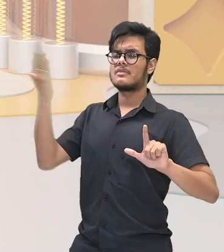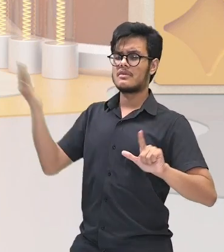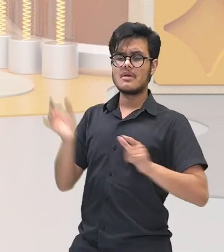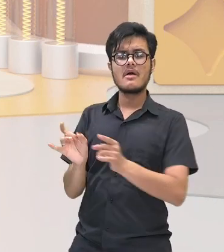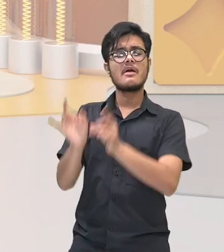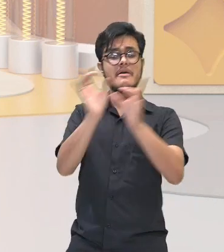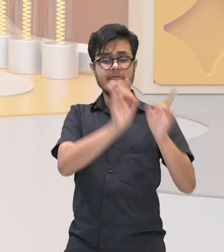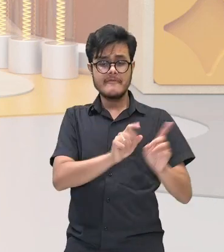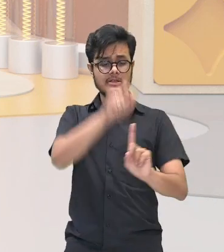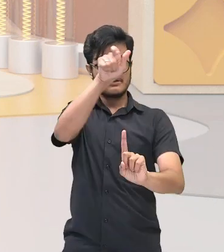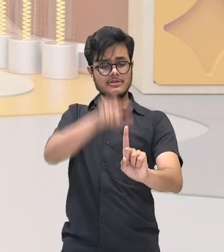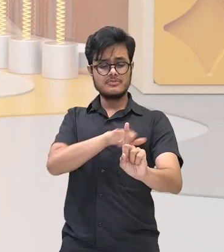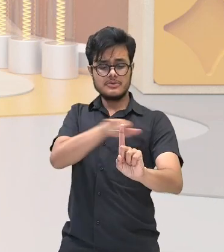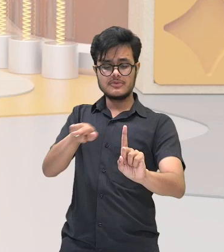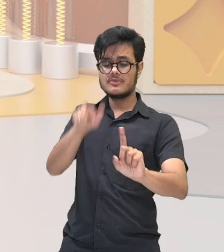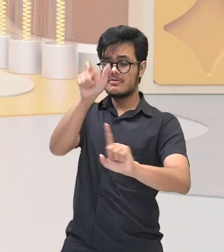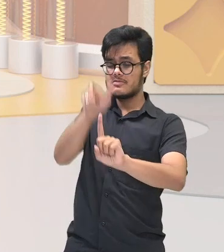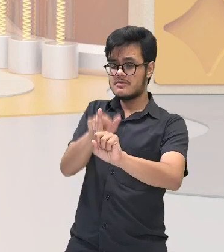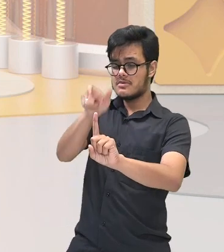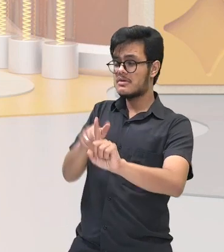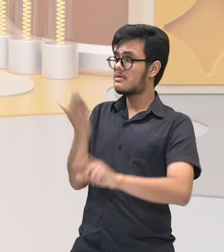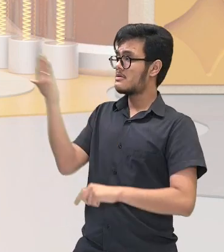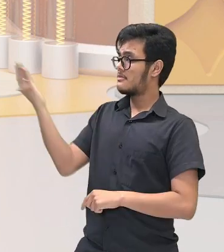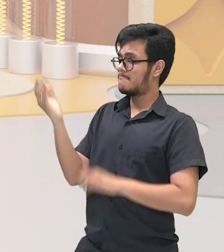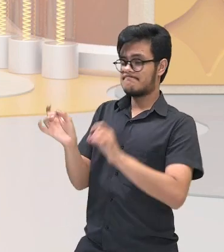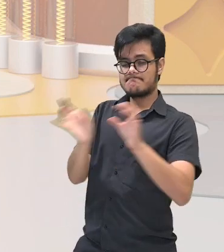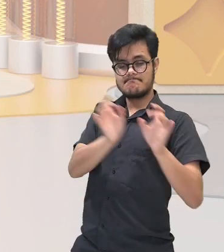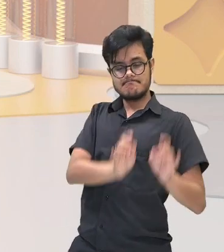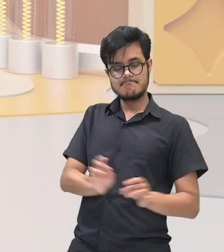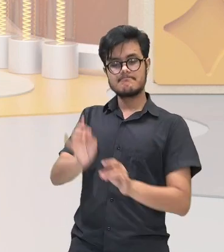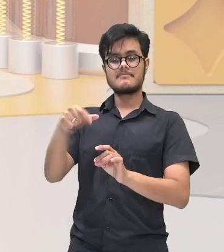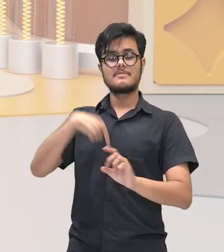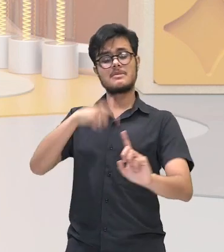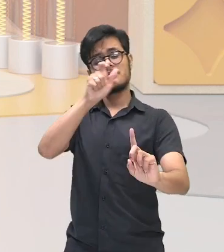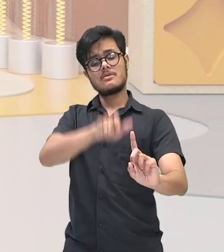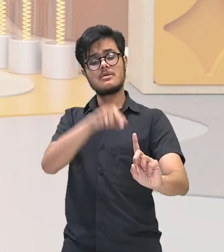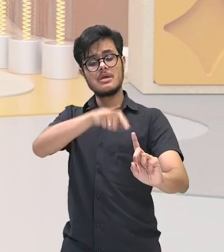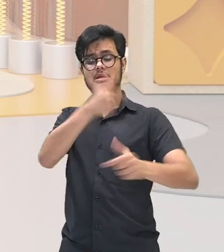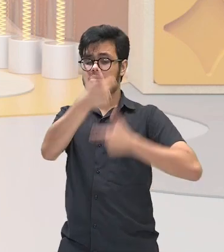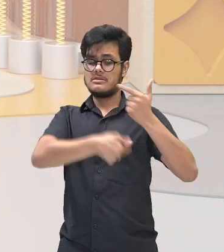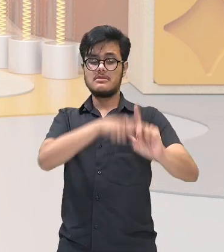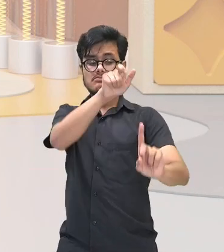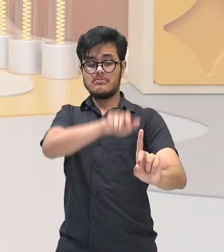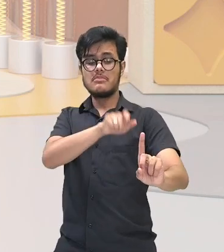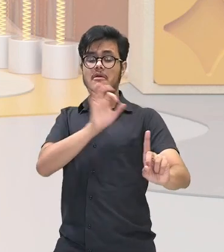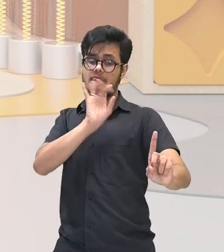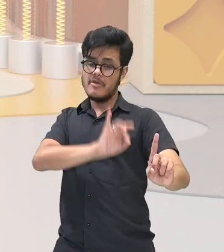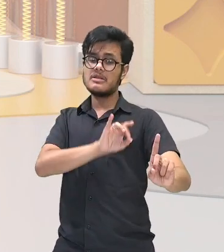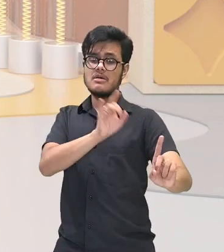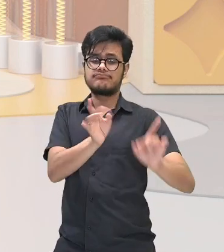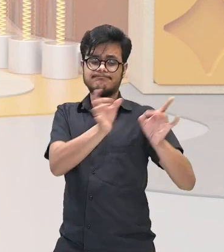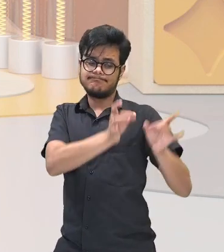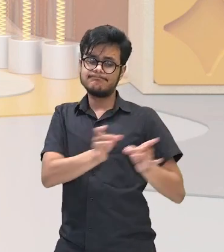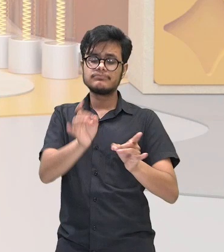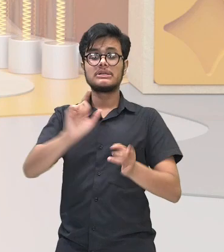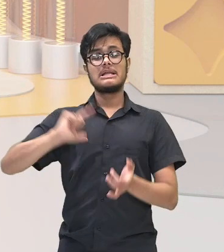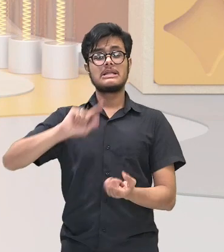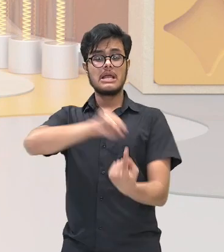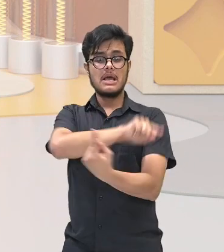desses escravizados, em que ele está ali sendo oferecido como uma mercadoria e de fato ele vai ter